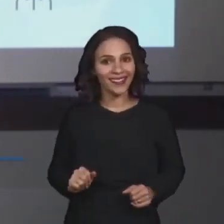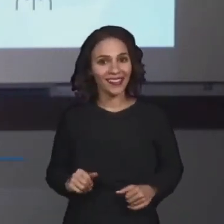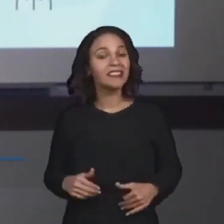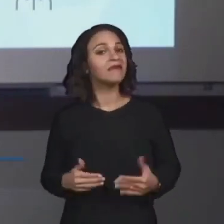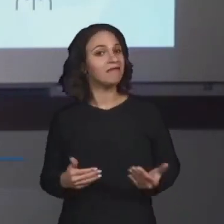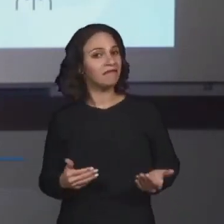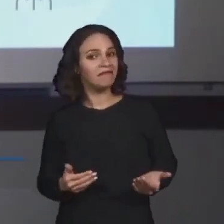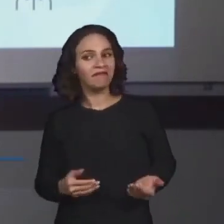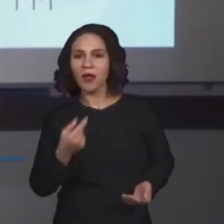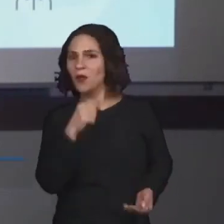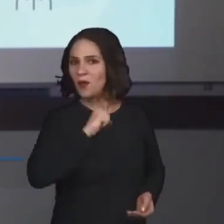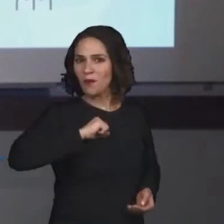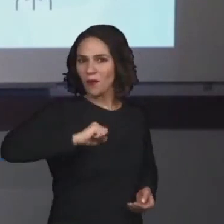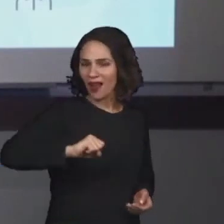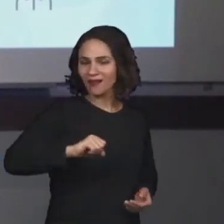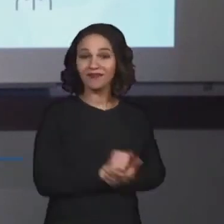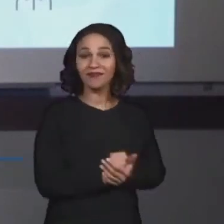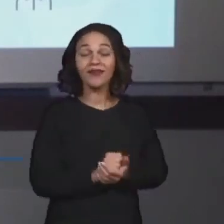nós falávamos